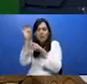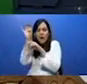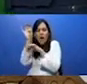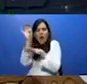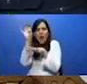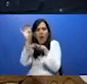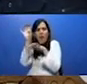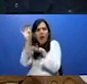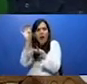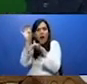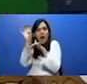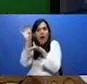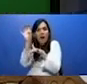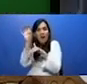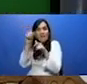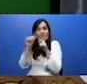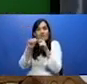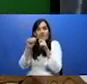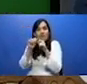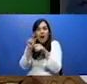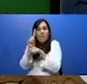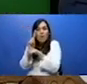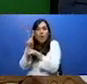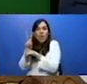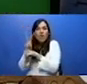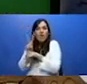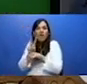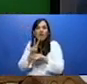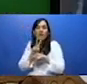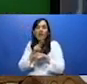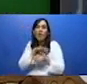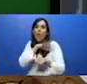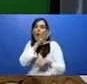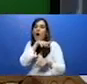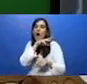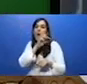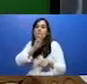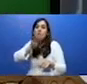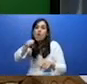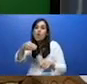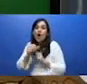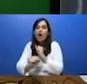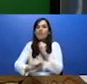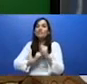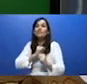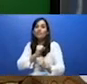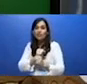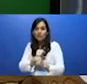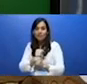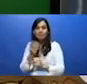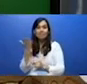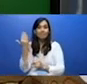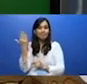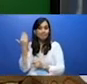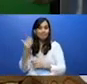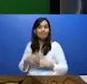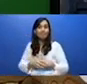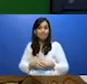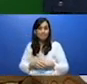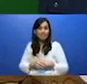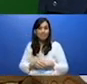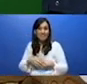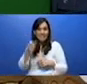de preservar esse animal que ficou preso aqui dentro por milhões de anos, tá?